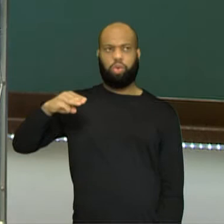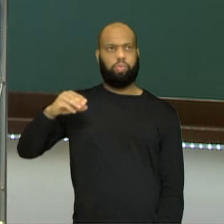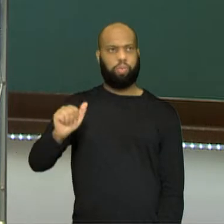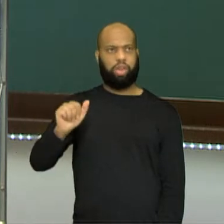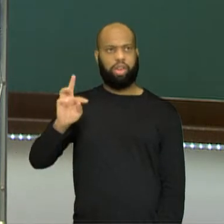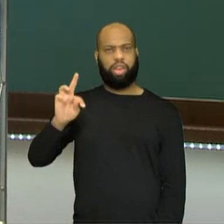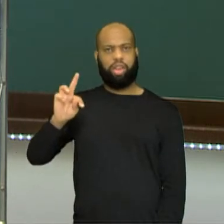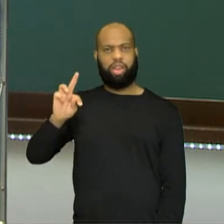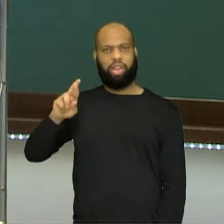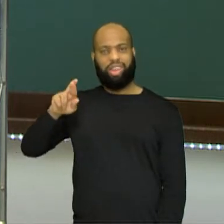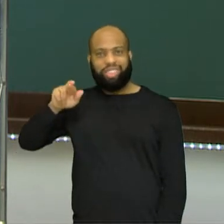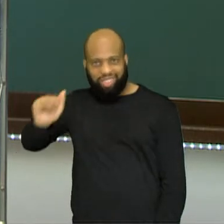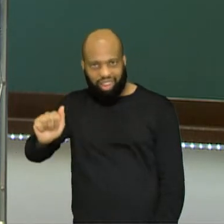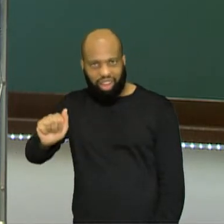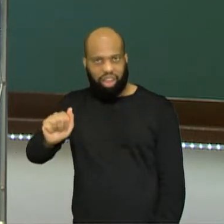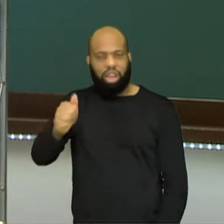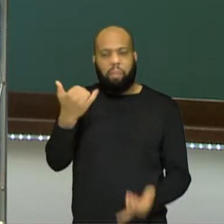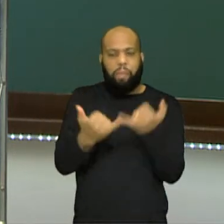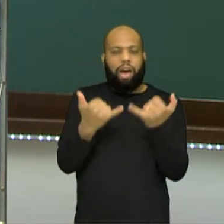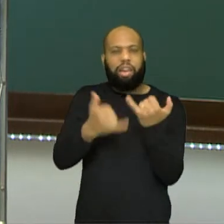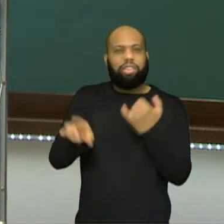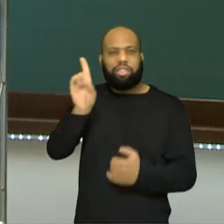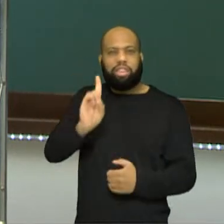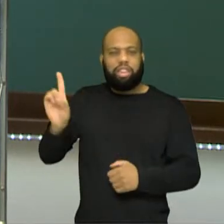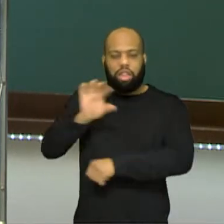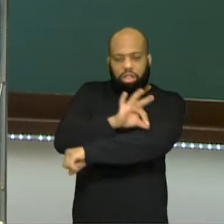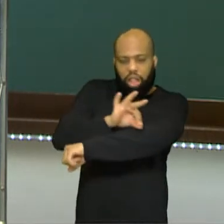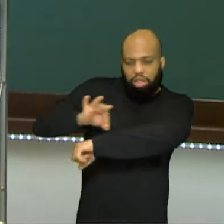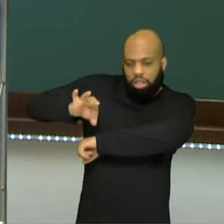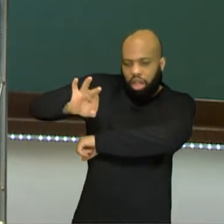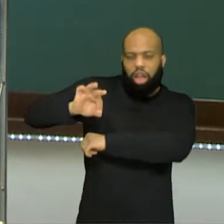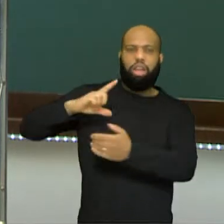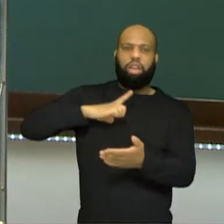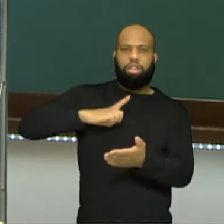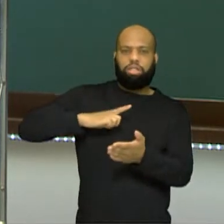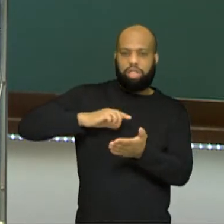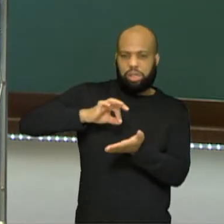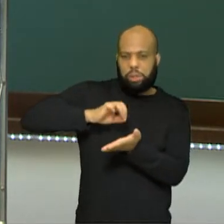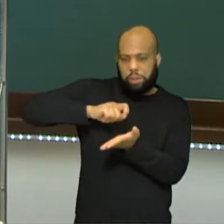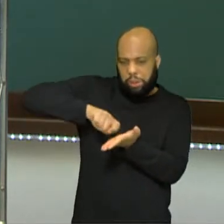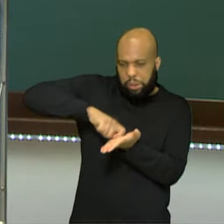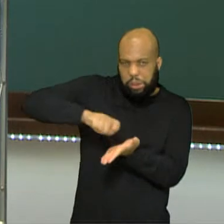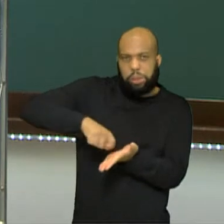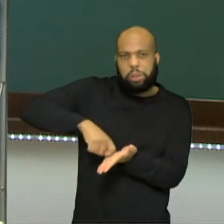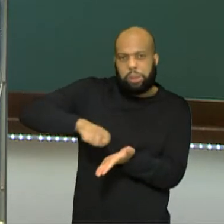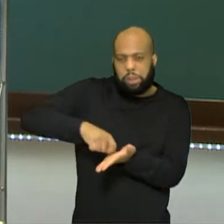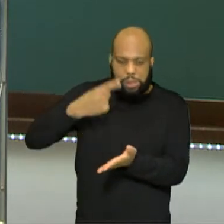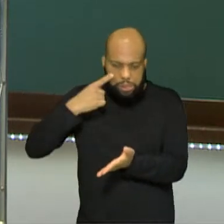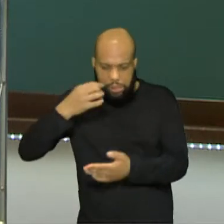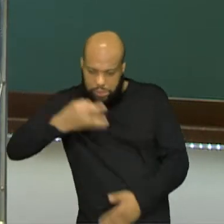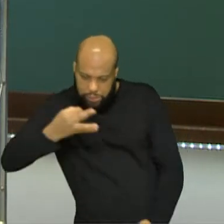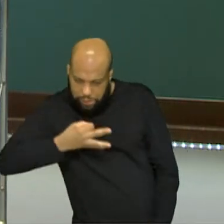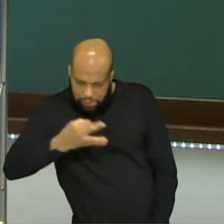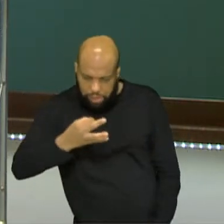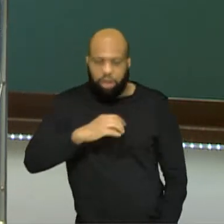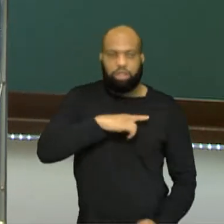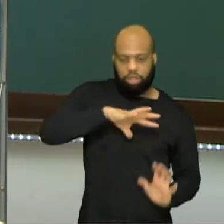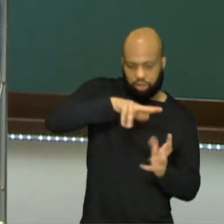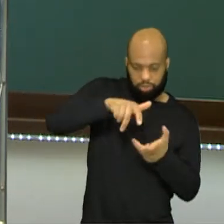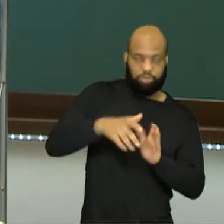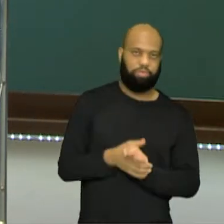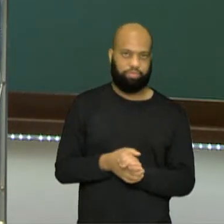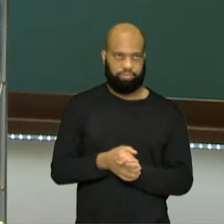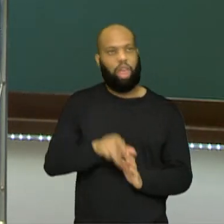compasso, né, com a sua régua, com o seu lápis, né, calculando a perfeição contida no mundo.